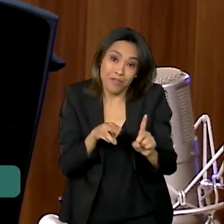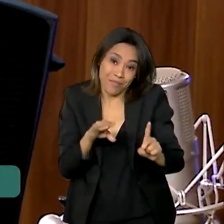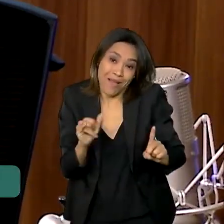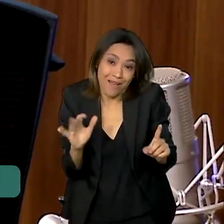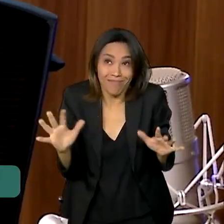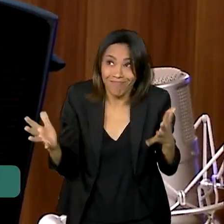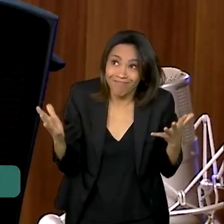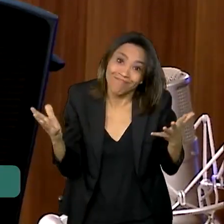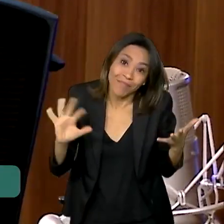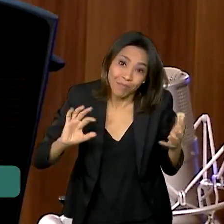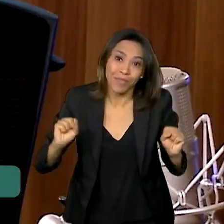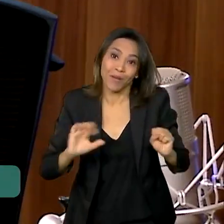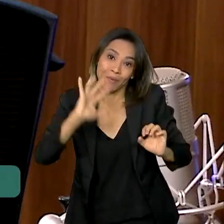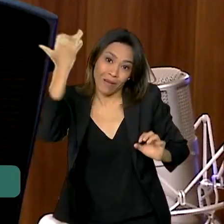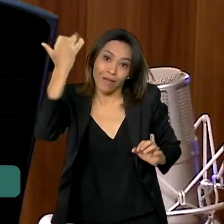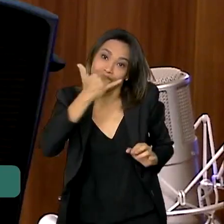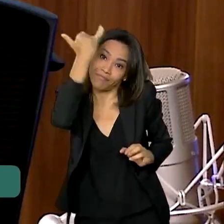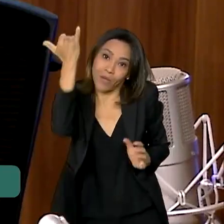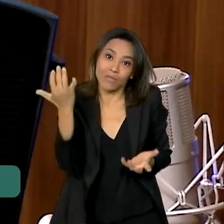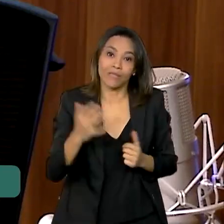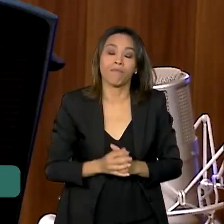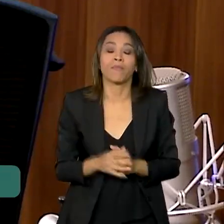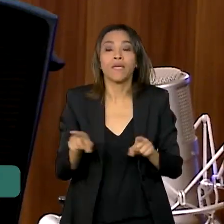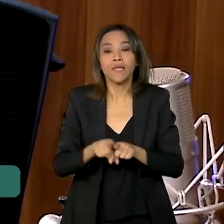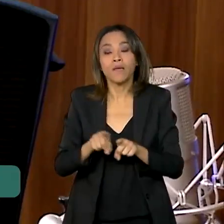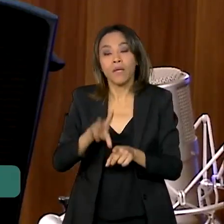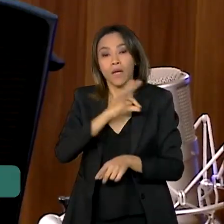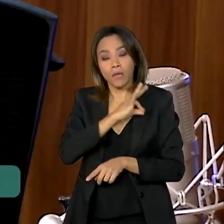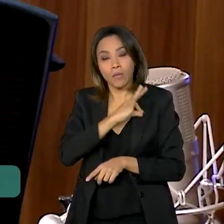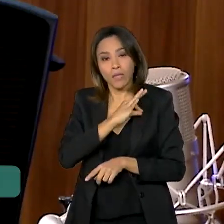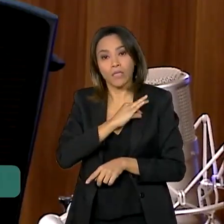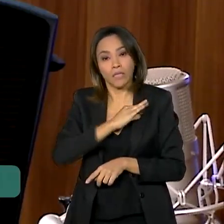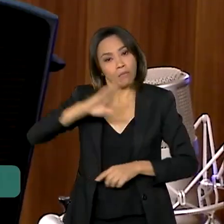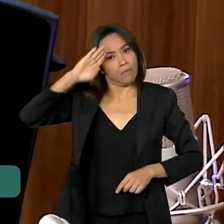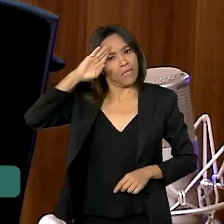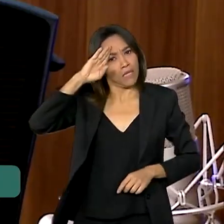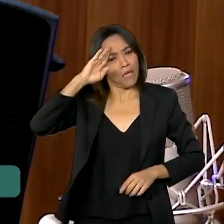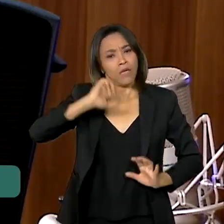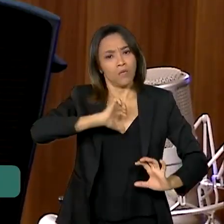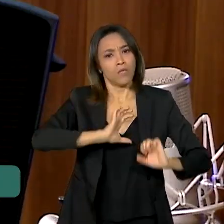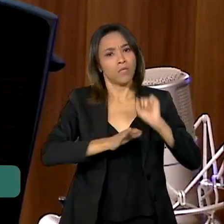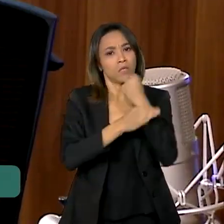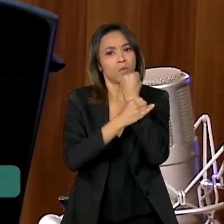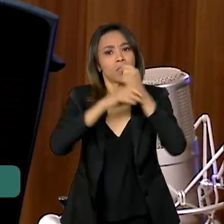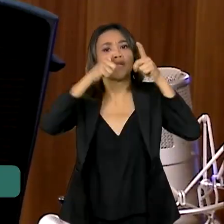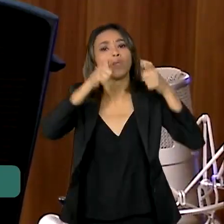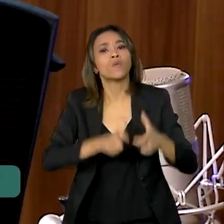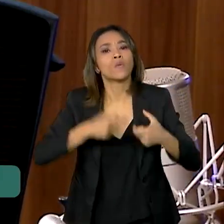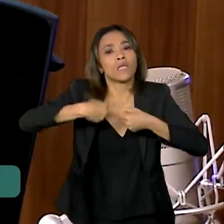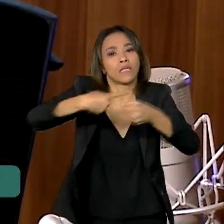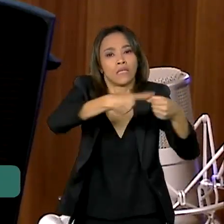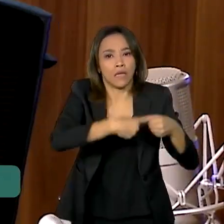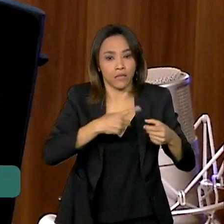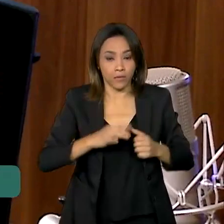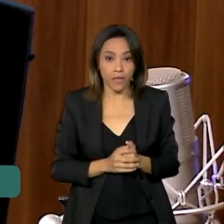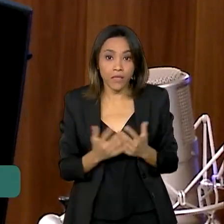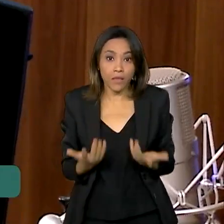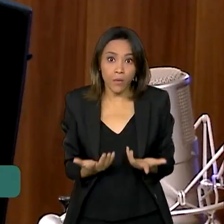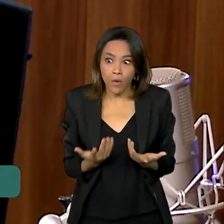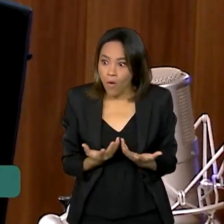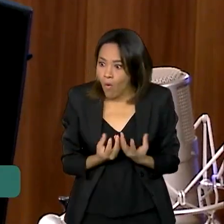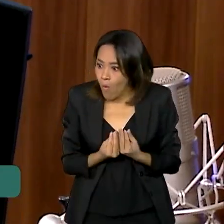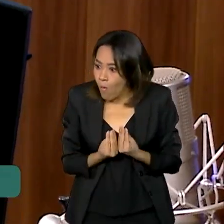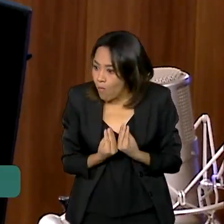acionados. E a Polícia Militar e a Polícia Civil fazendo também essa segurança local. E acho que uma coisa importantíssima, né, é que de onde veio todo